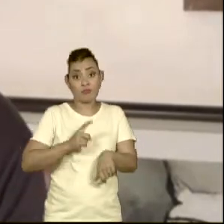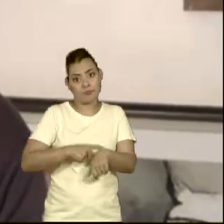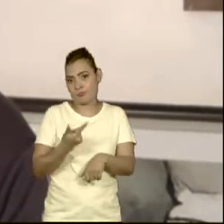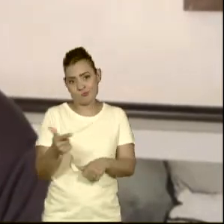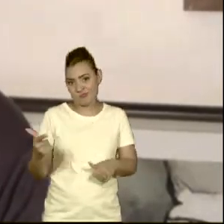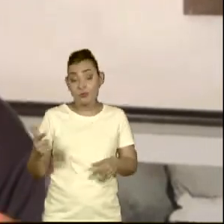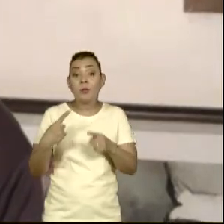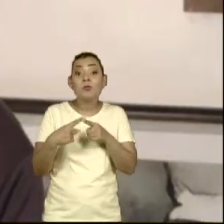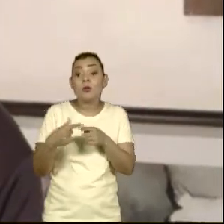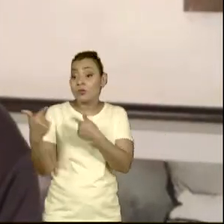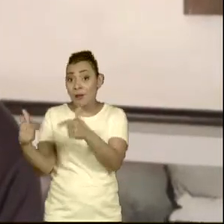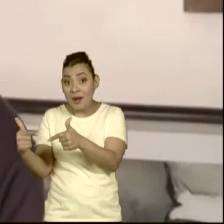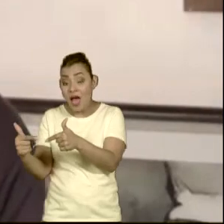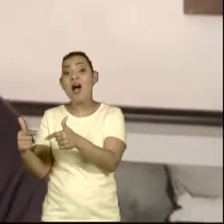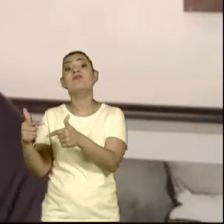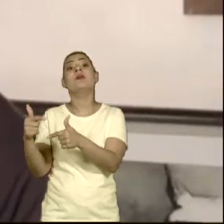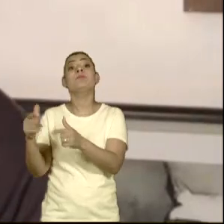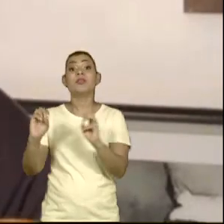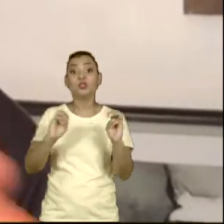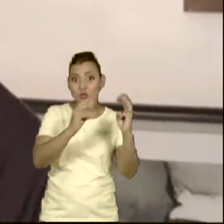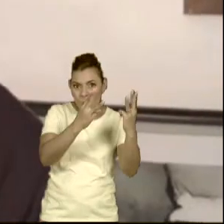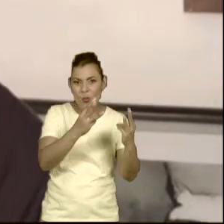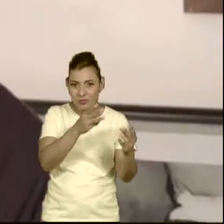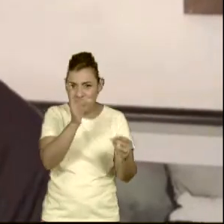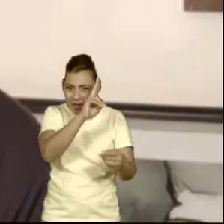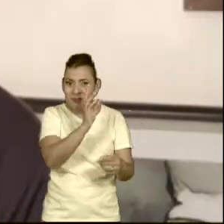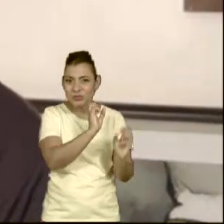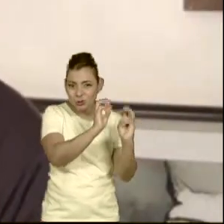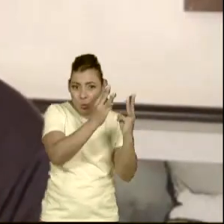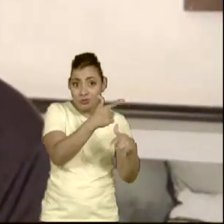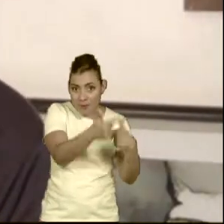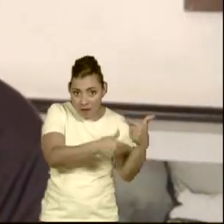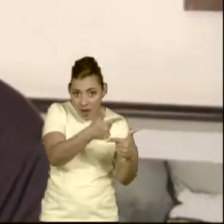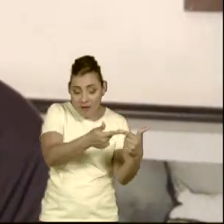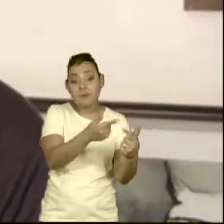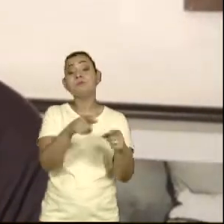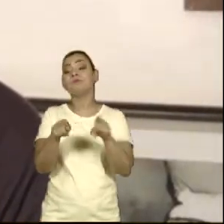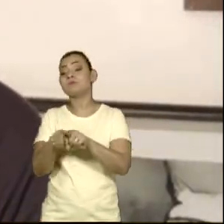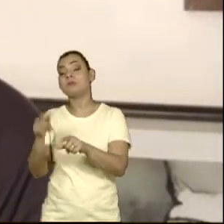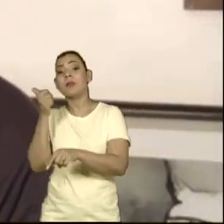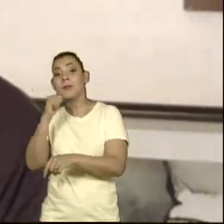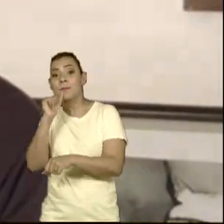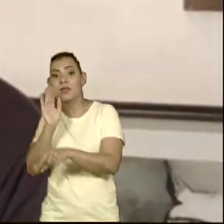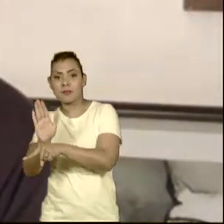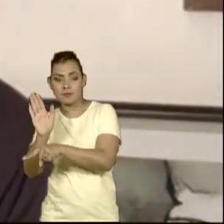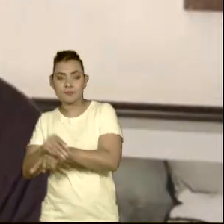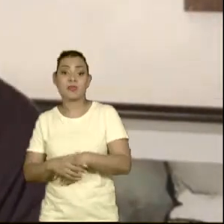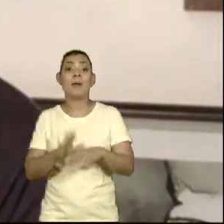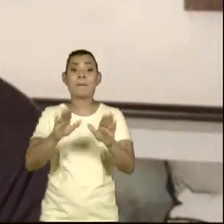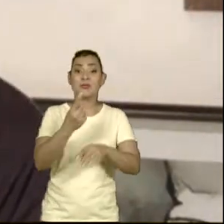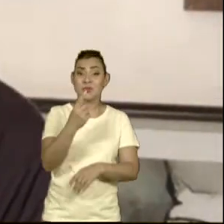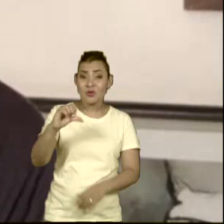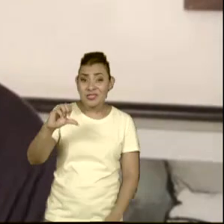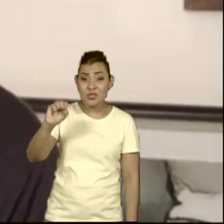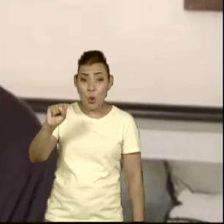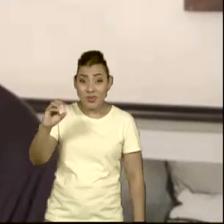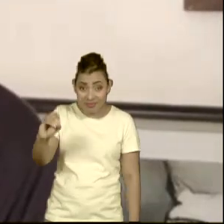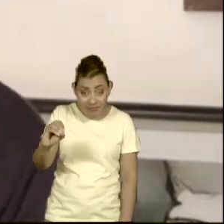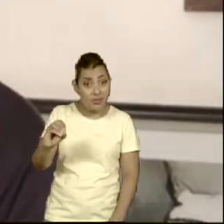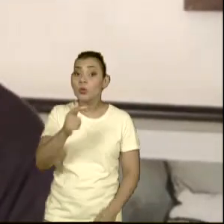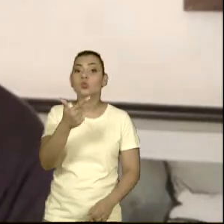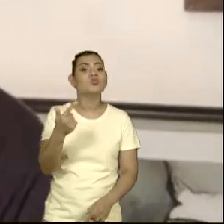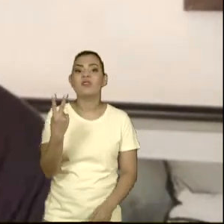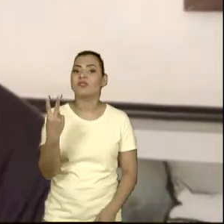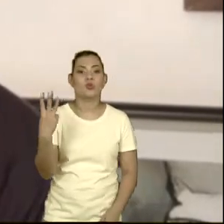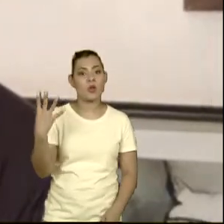para isso, porque eu tinha que trabalhar na produção de show musical, etc. Mas, na década de 80, as televisões não eram 24 horas, não